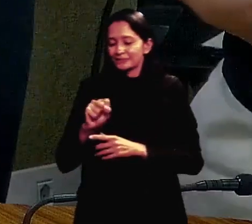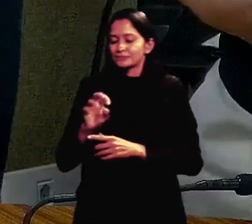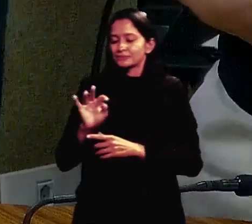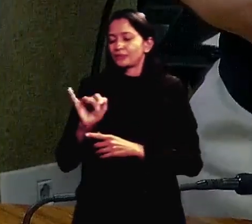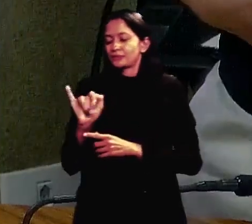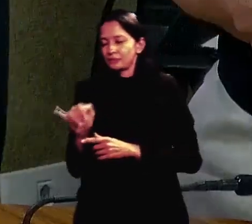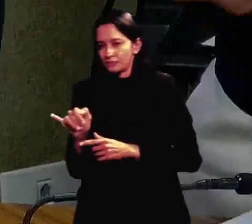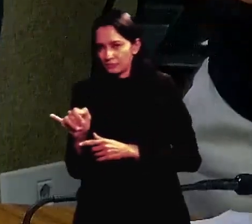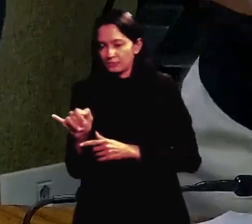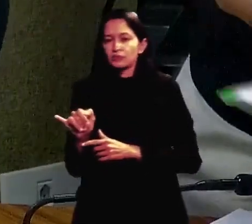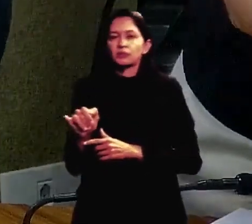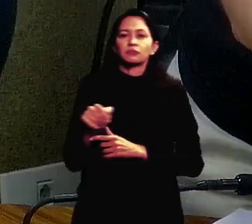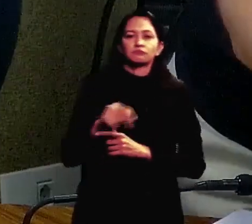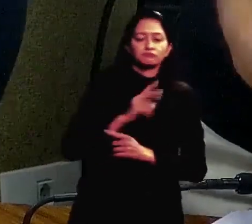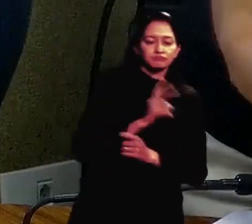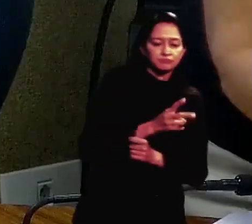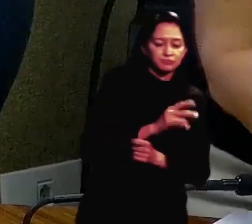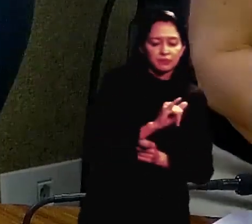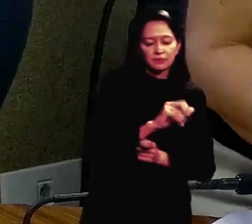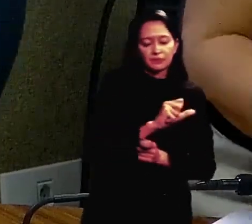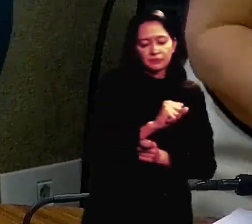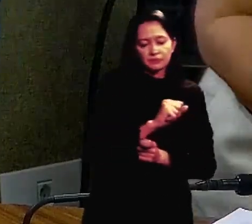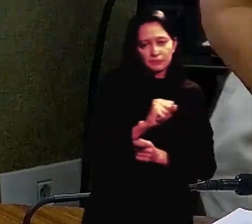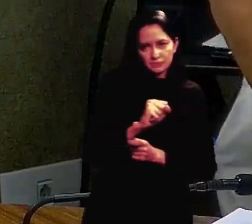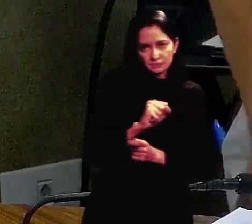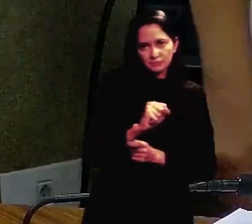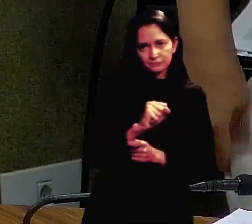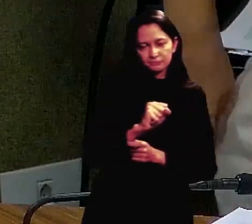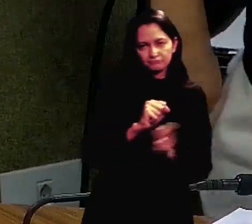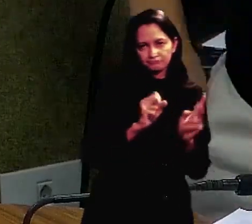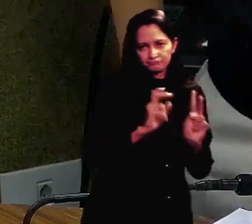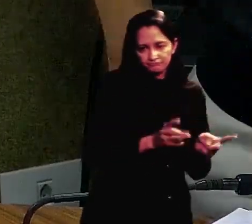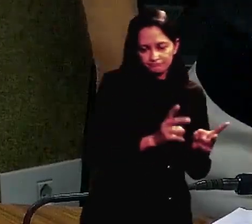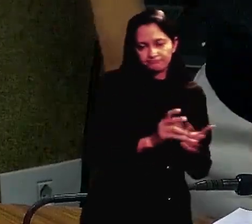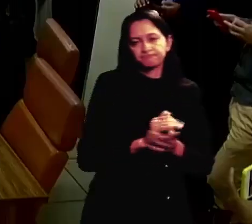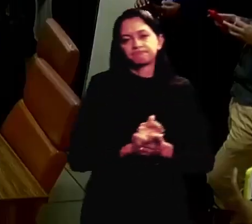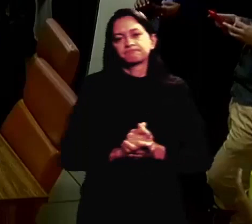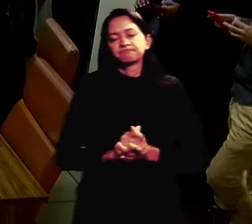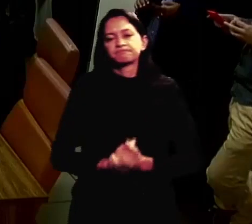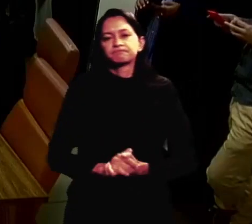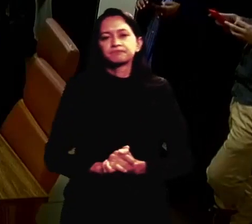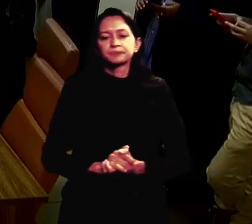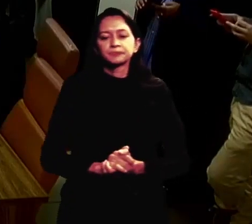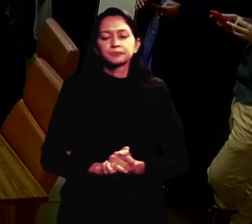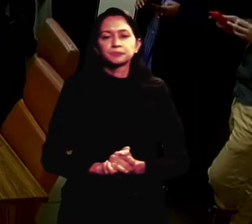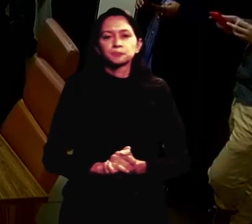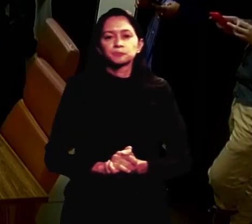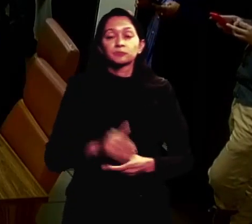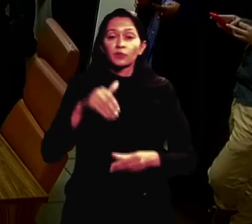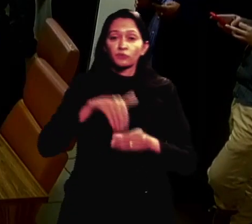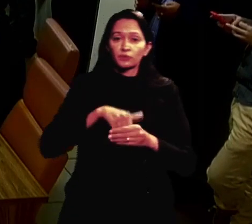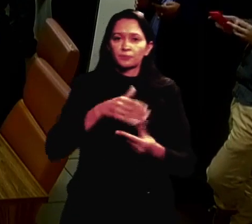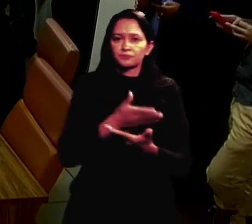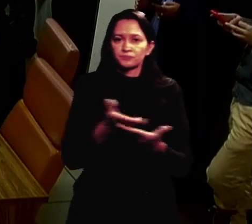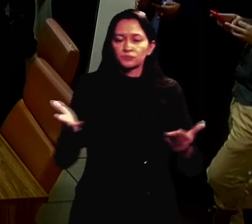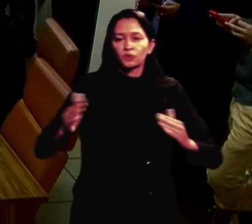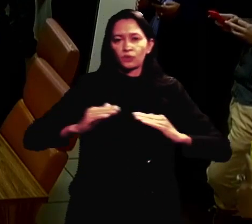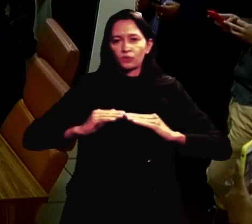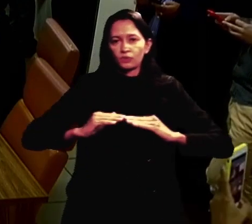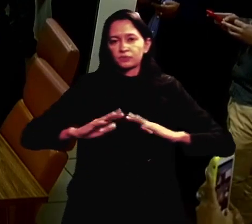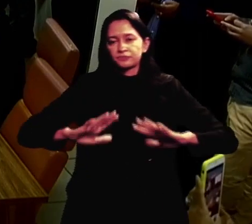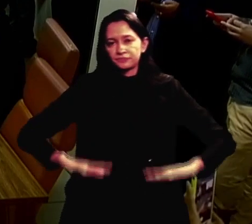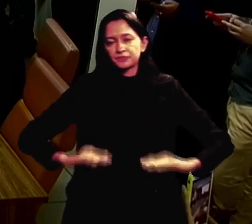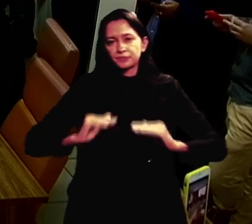retirando da redação do texto o ISTI, permanecendo apenas o ISS. É, portanto, em